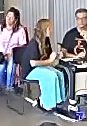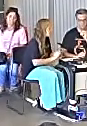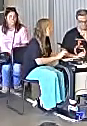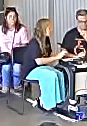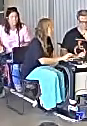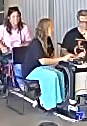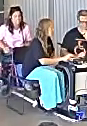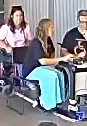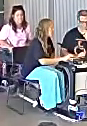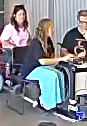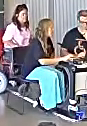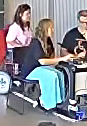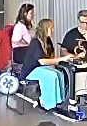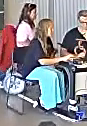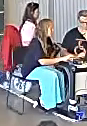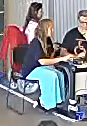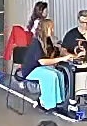do